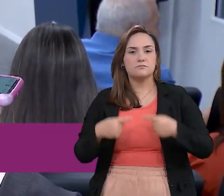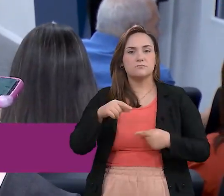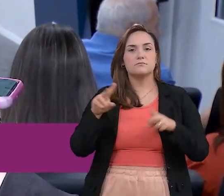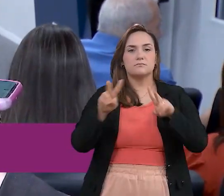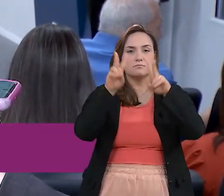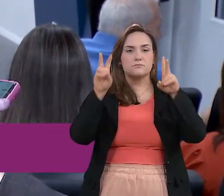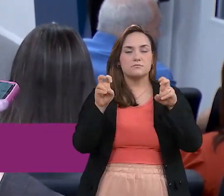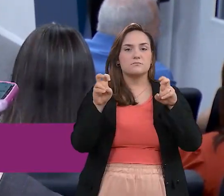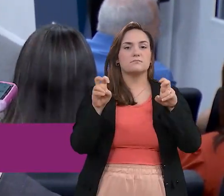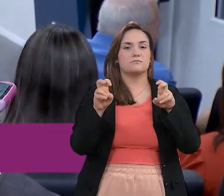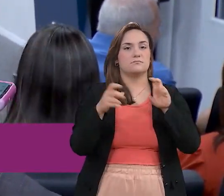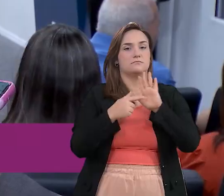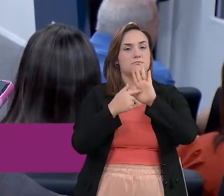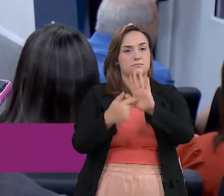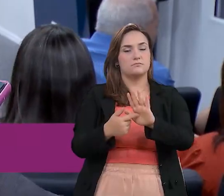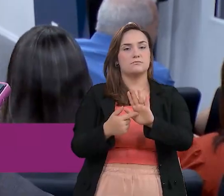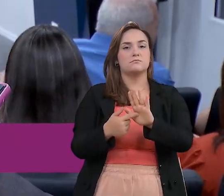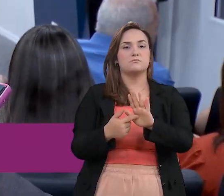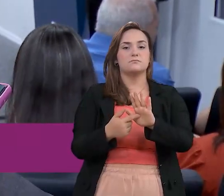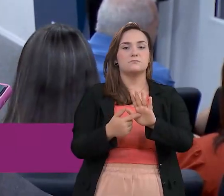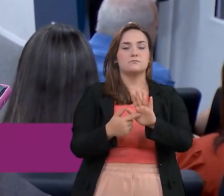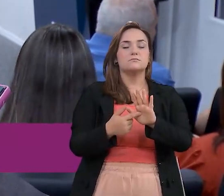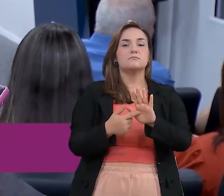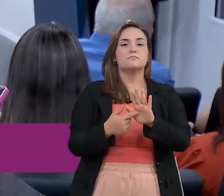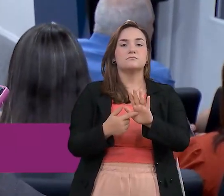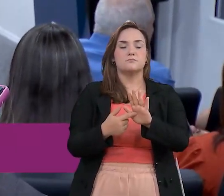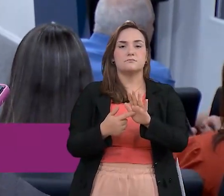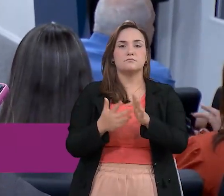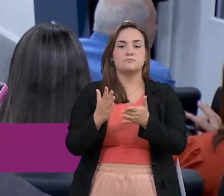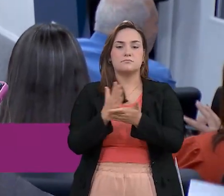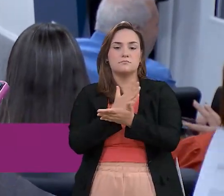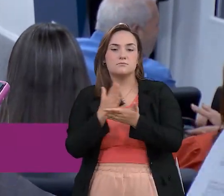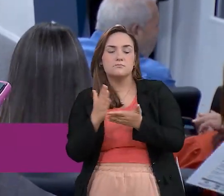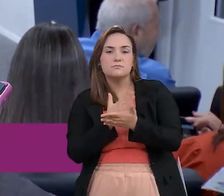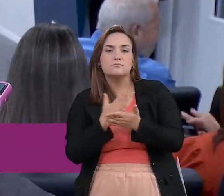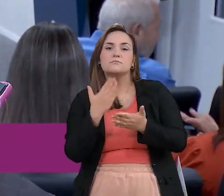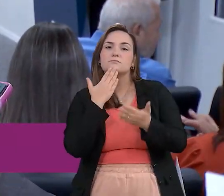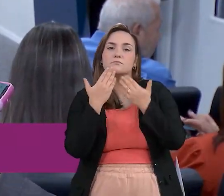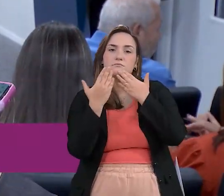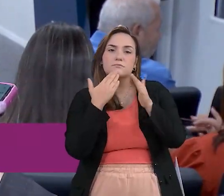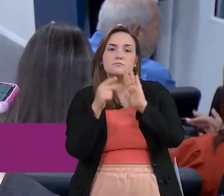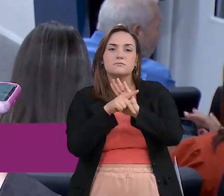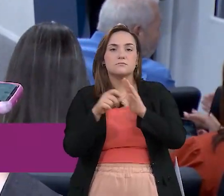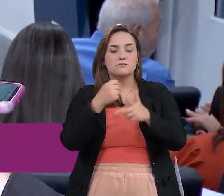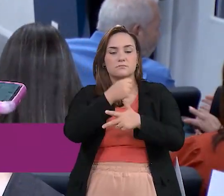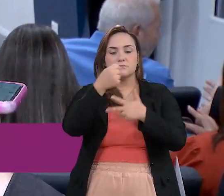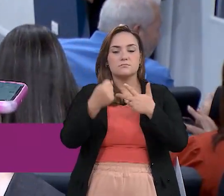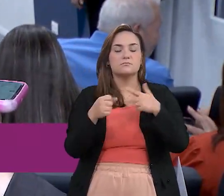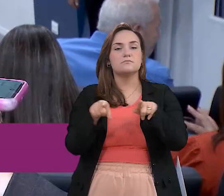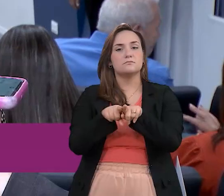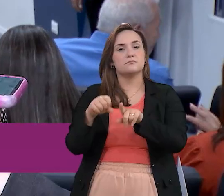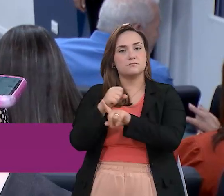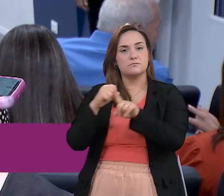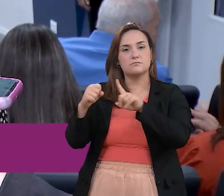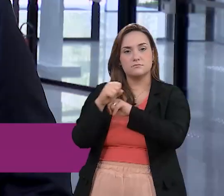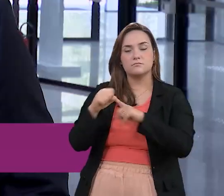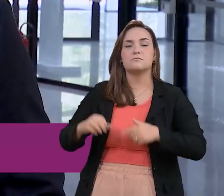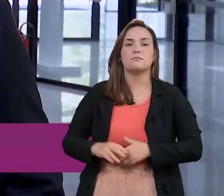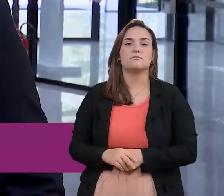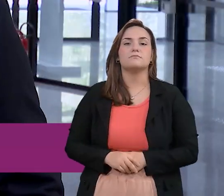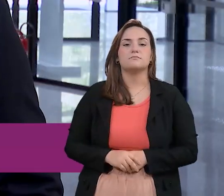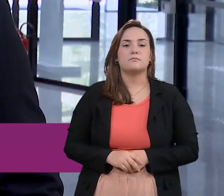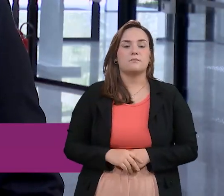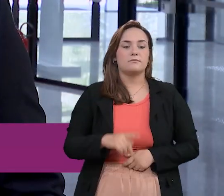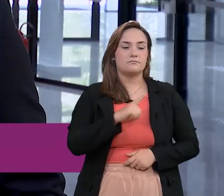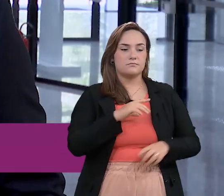toda essa problemática para apresentar demandas para os poderes constituídos e a sociedade